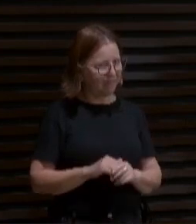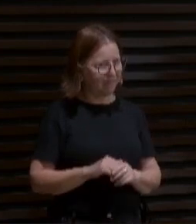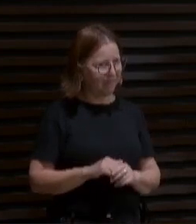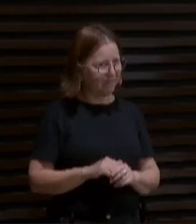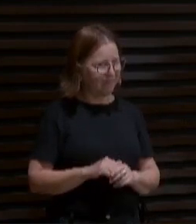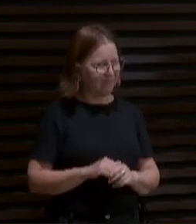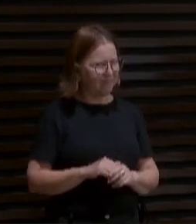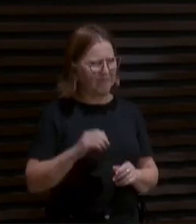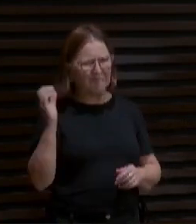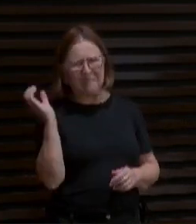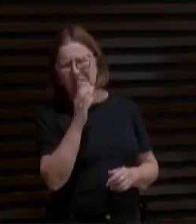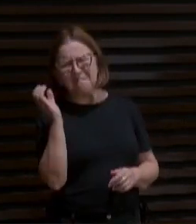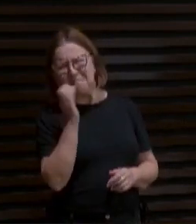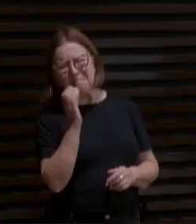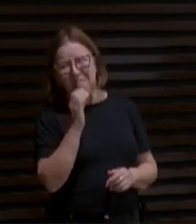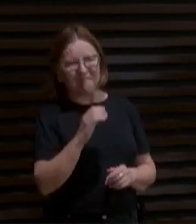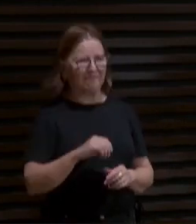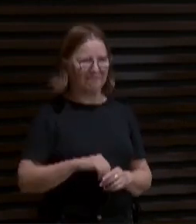segundos.